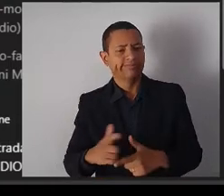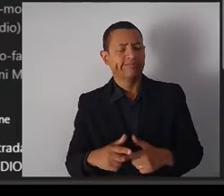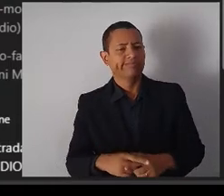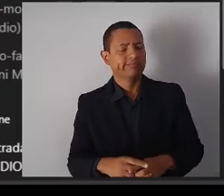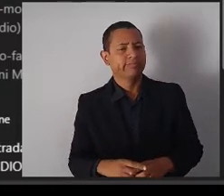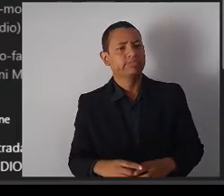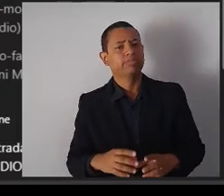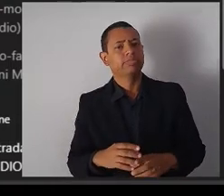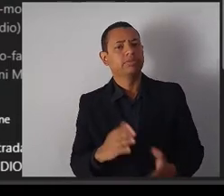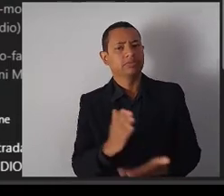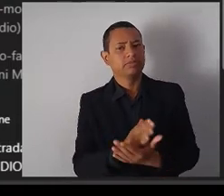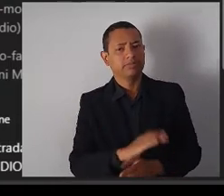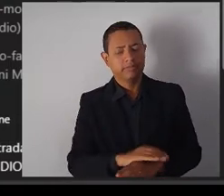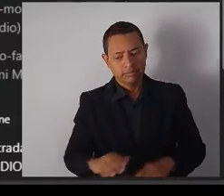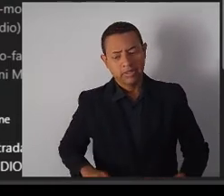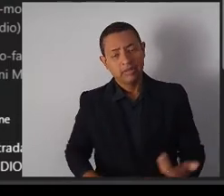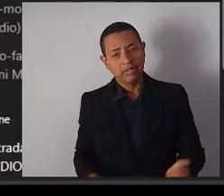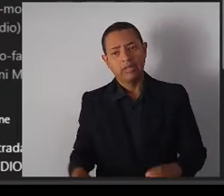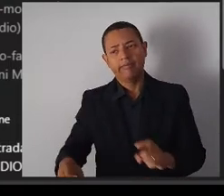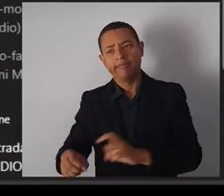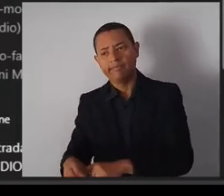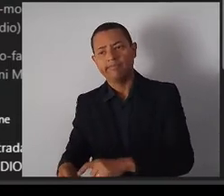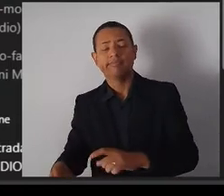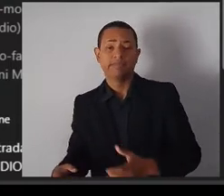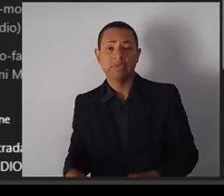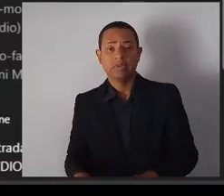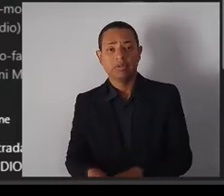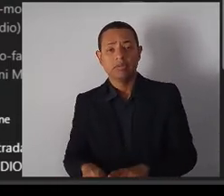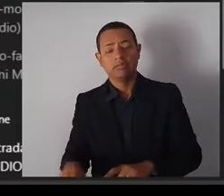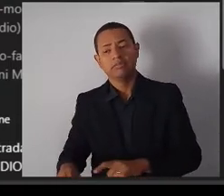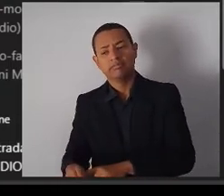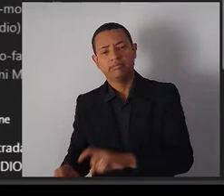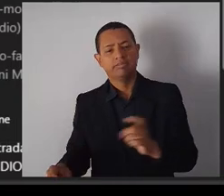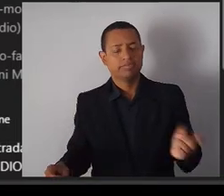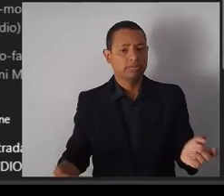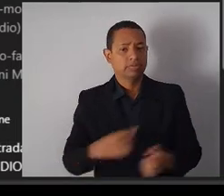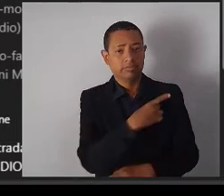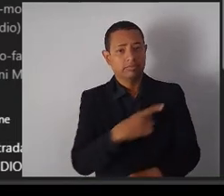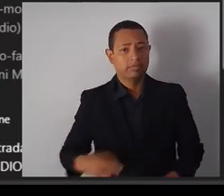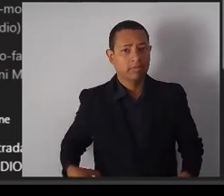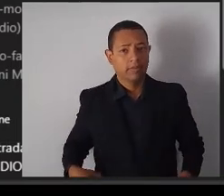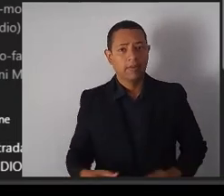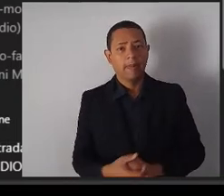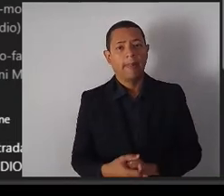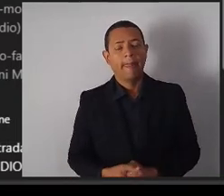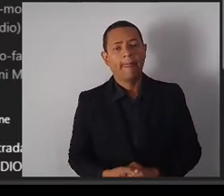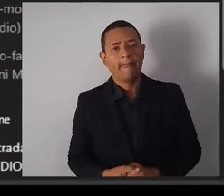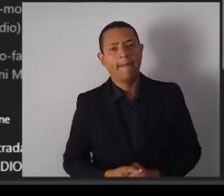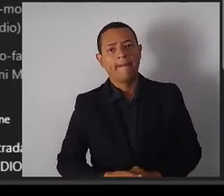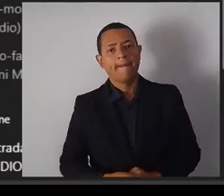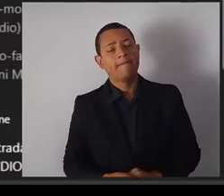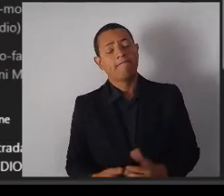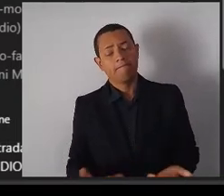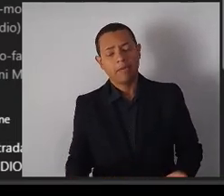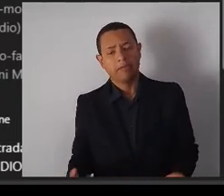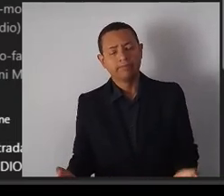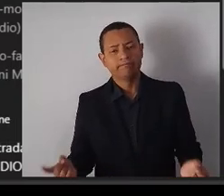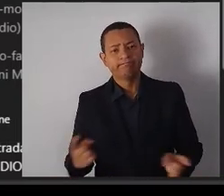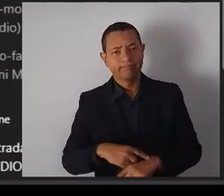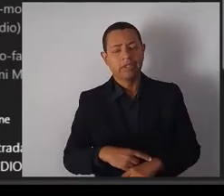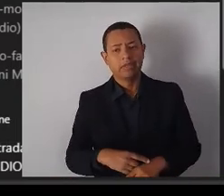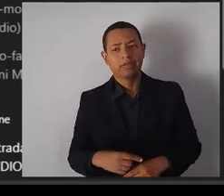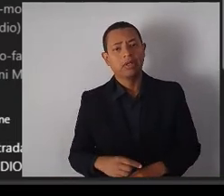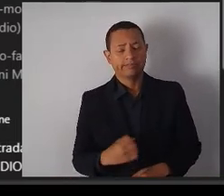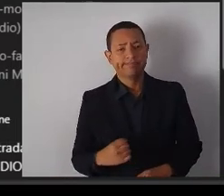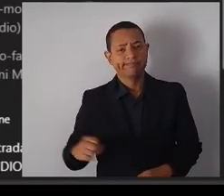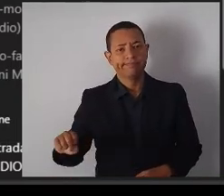filiação, desfiliação do deputado, já foi amplamente debatida, com amplo contraditório, ampla defesa, e foi